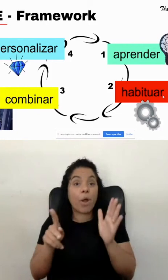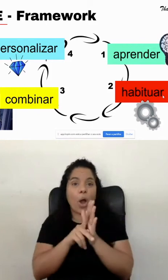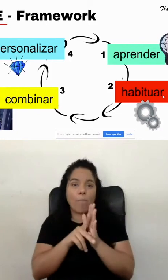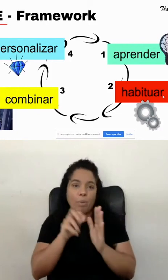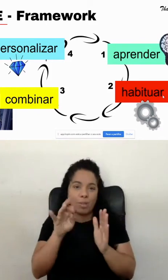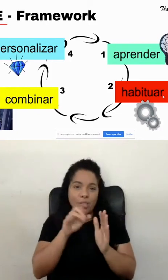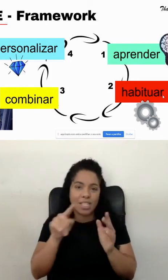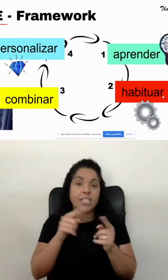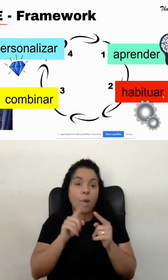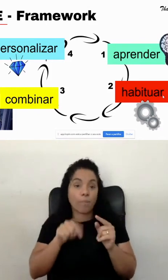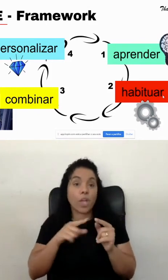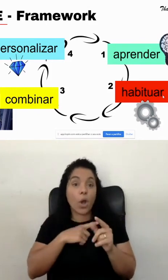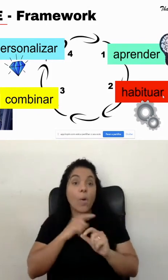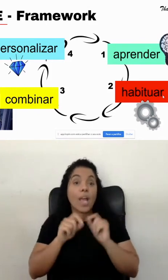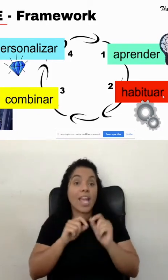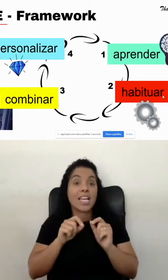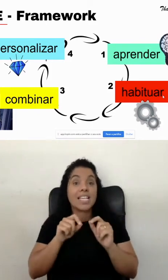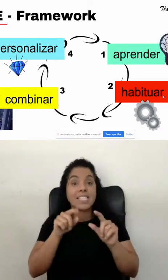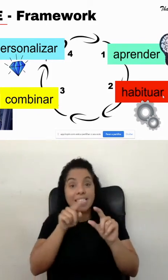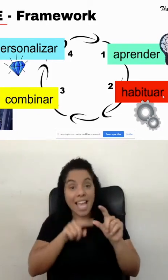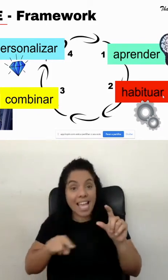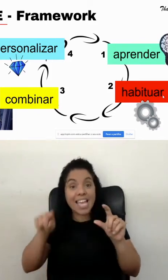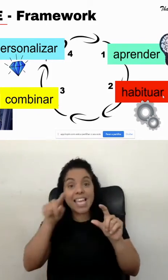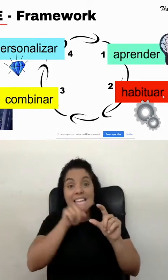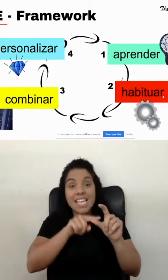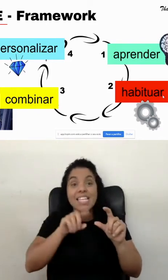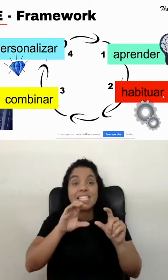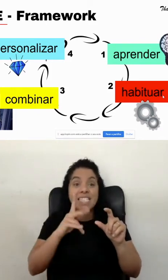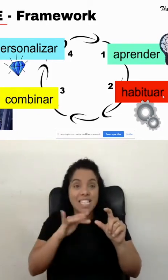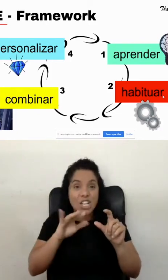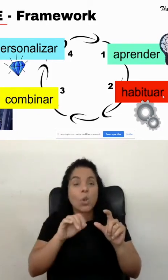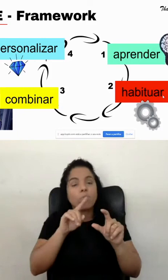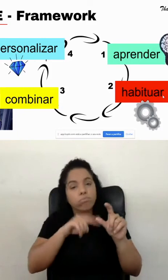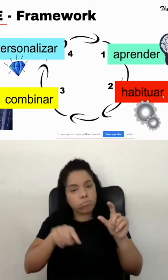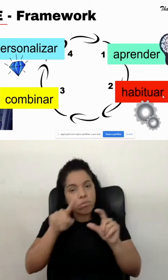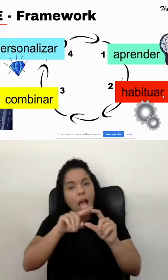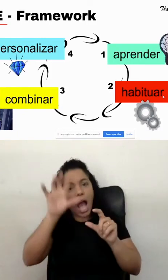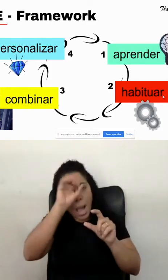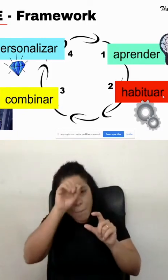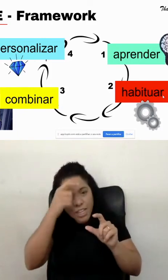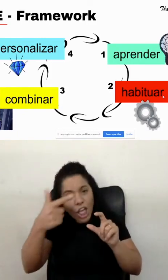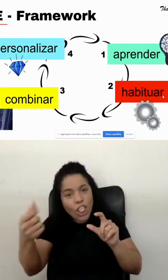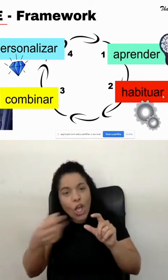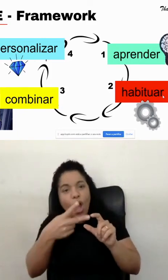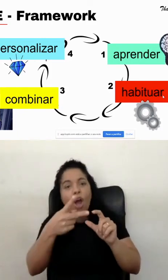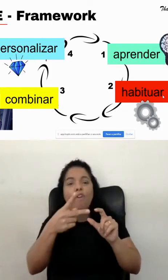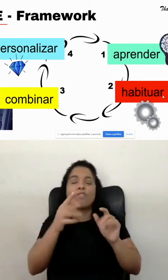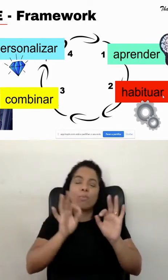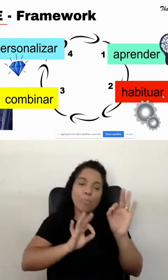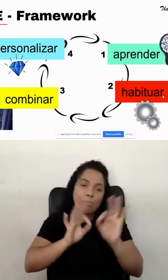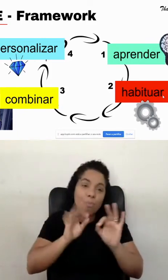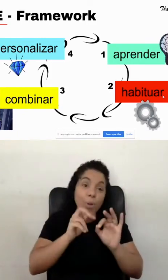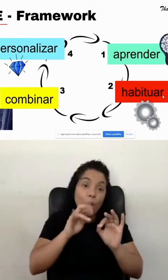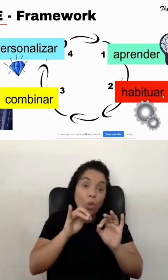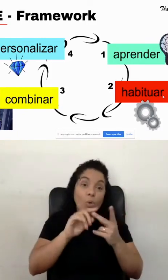Então, esse é o ciclo. E o que vai acontecer? E aí você vai aprender novas coisas, vai ter outro produto, outro projeto, você vai habituar,